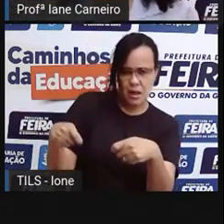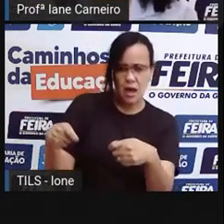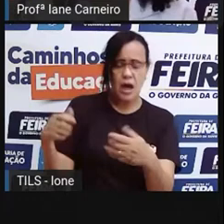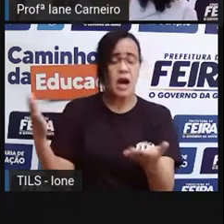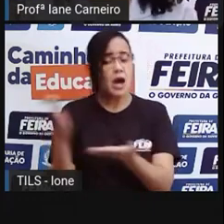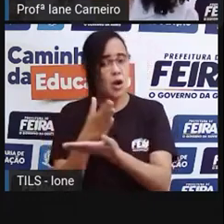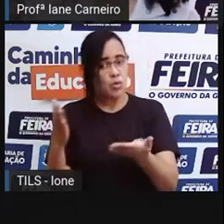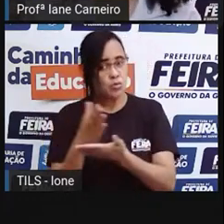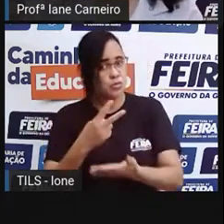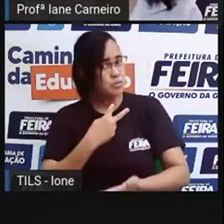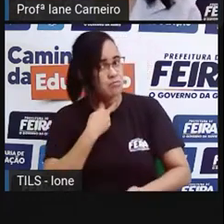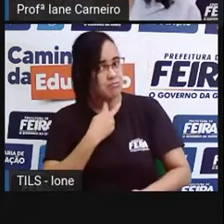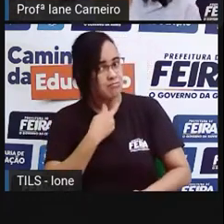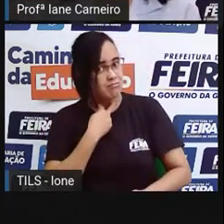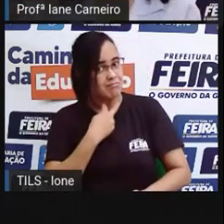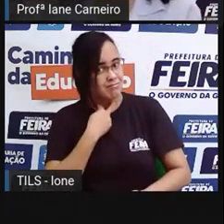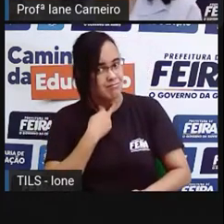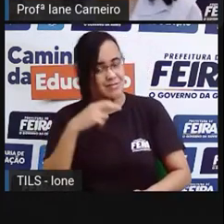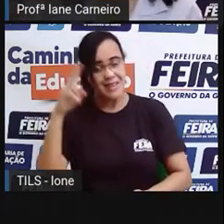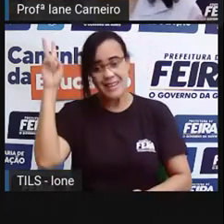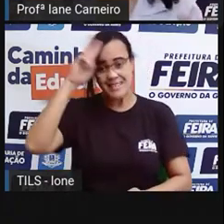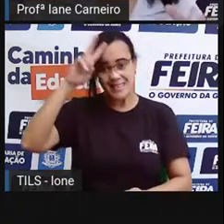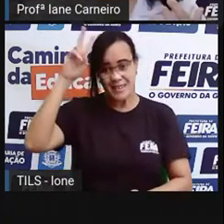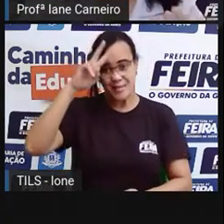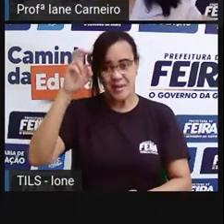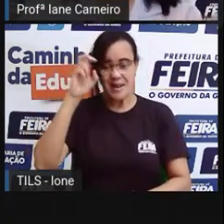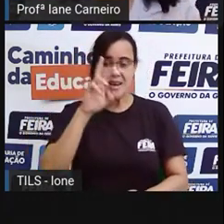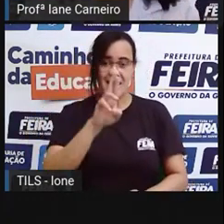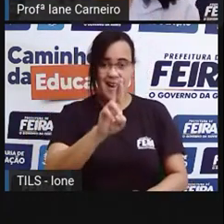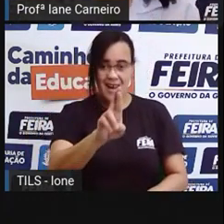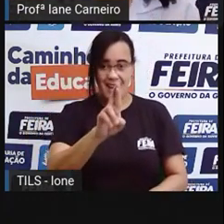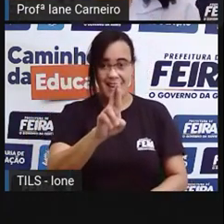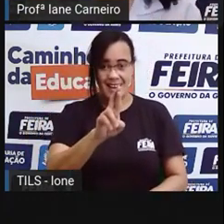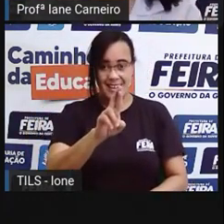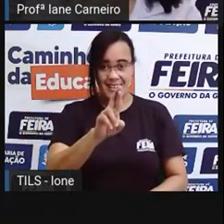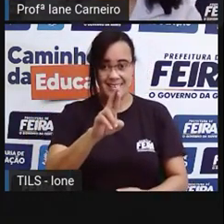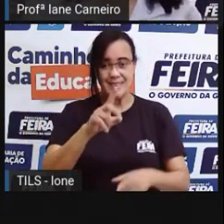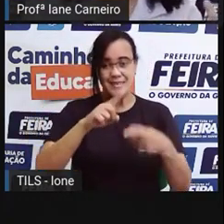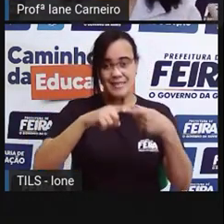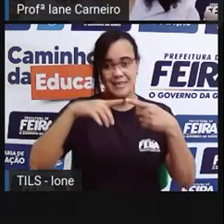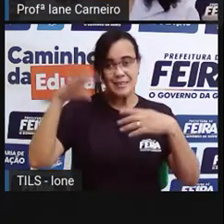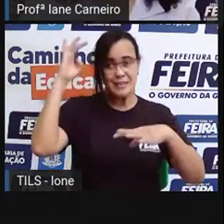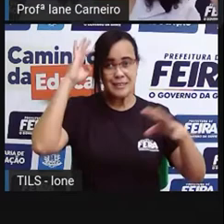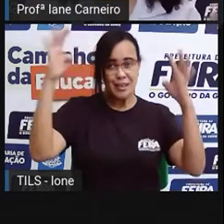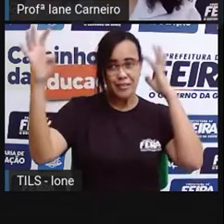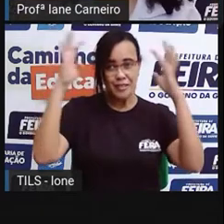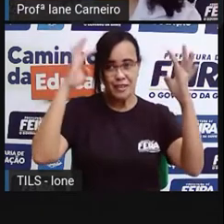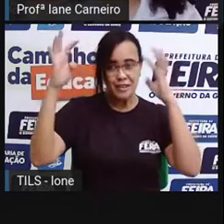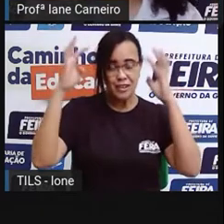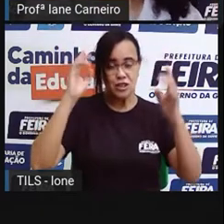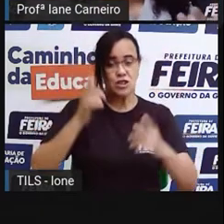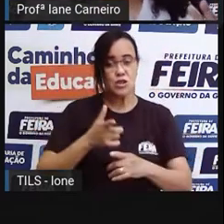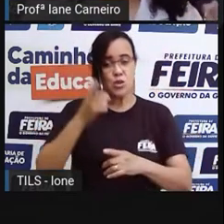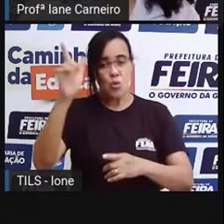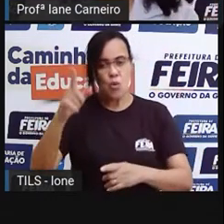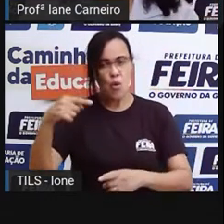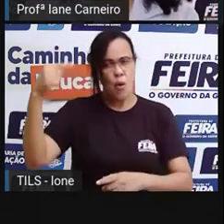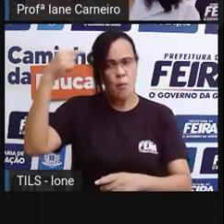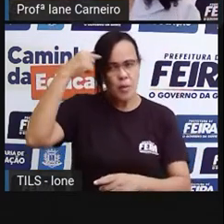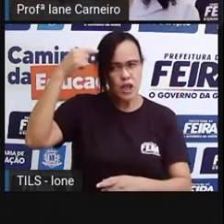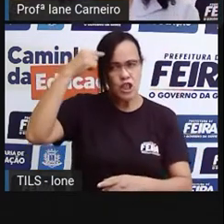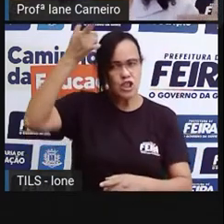oito R's, né? E a gente, um deles é refletir. O outro é repensar, né?